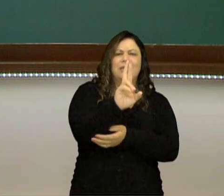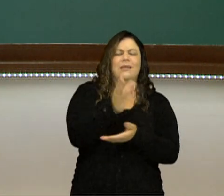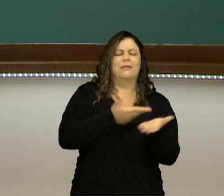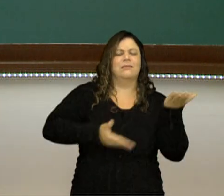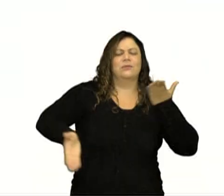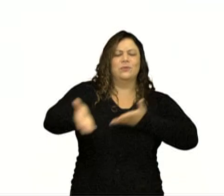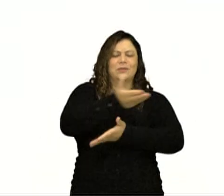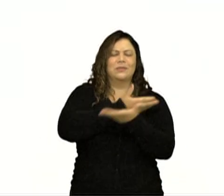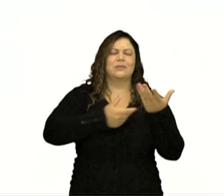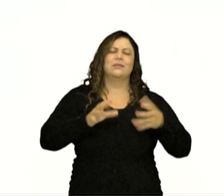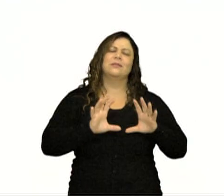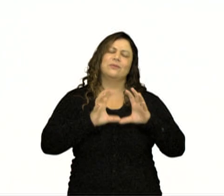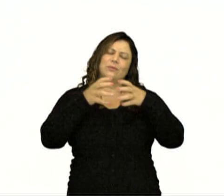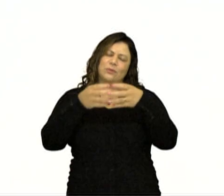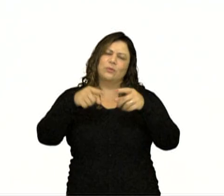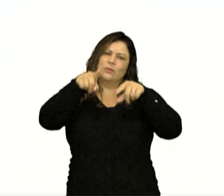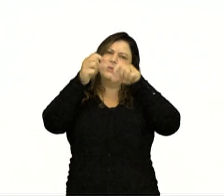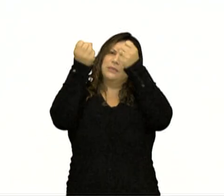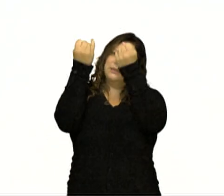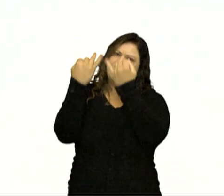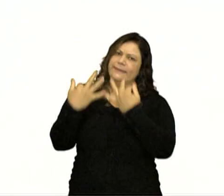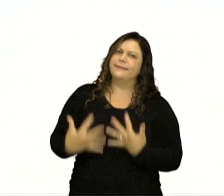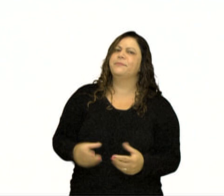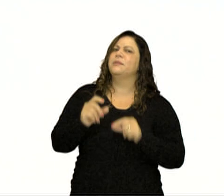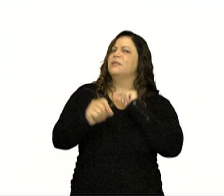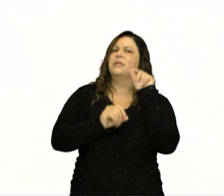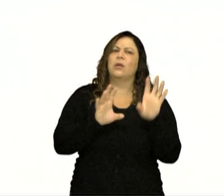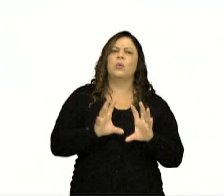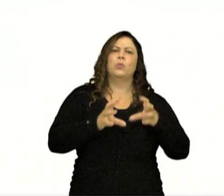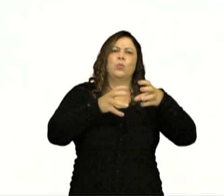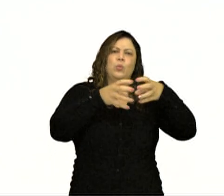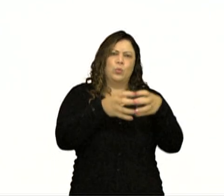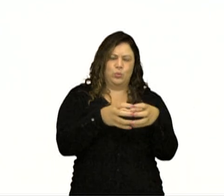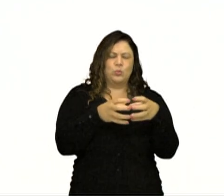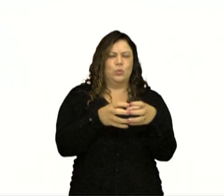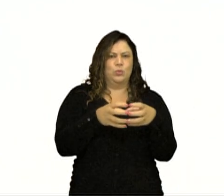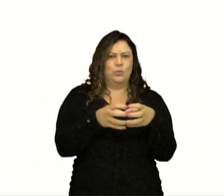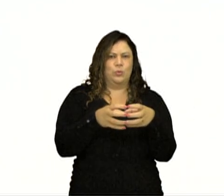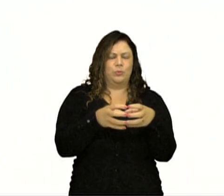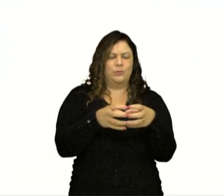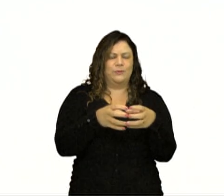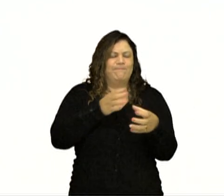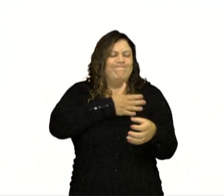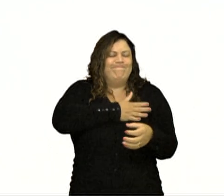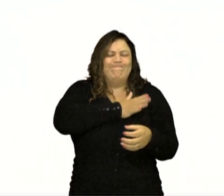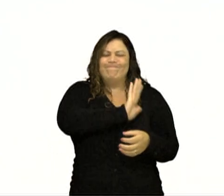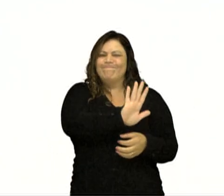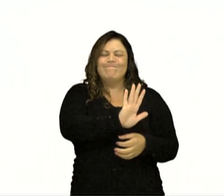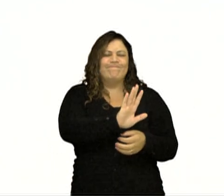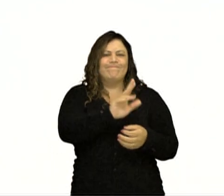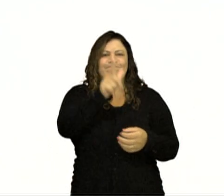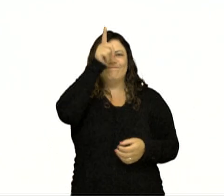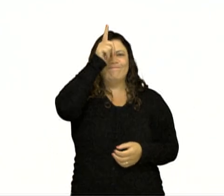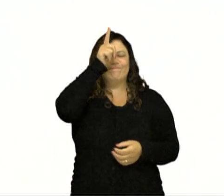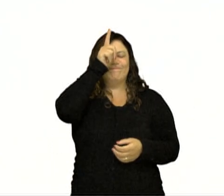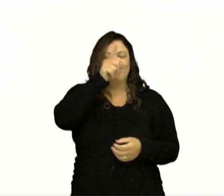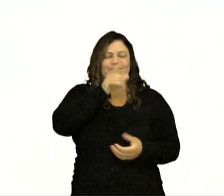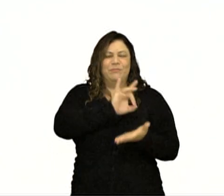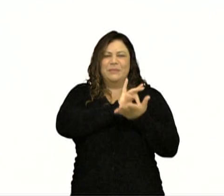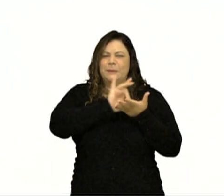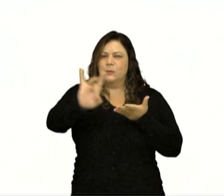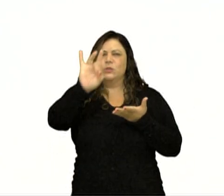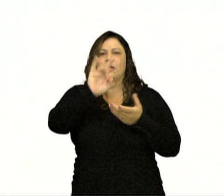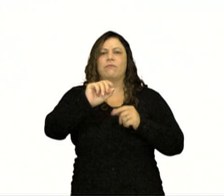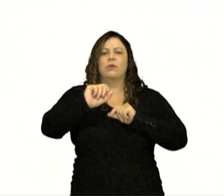socialize com a turma. Explique quem eram os grupos considerados indesejados pelos alemães e quais foram as